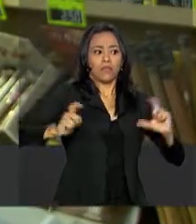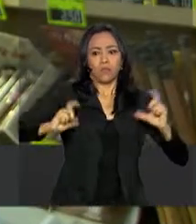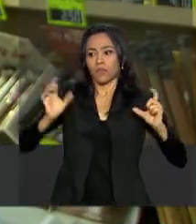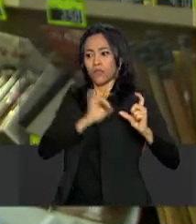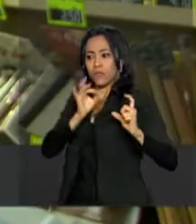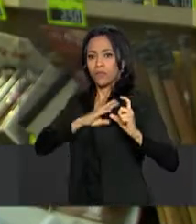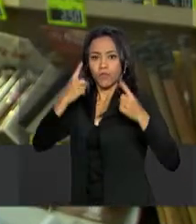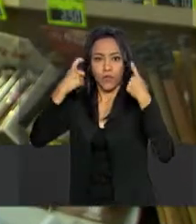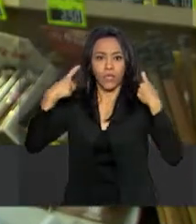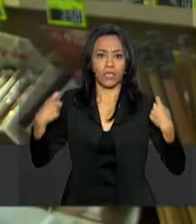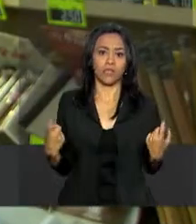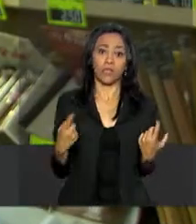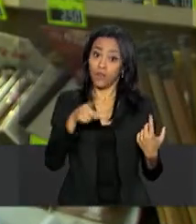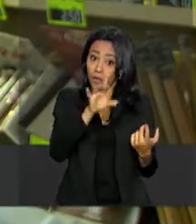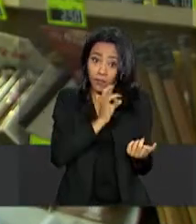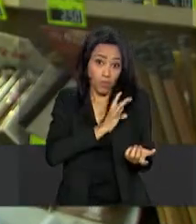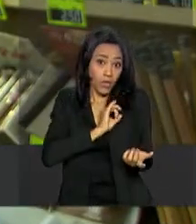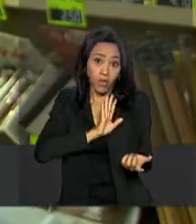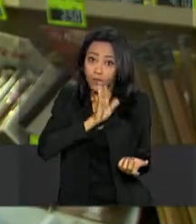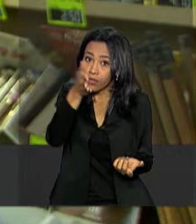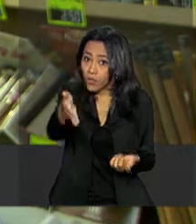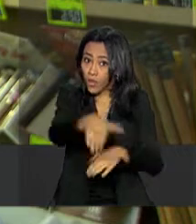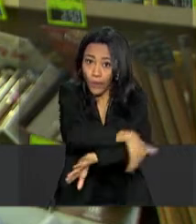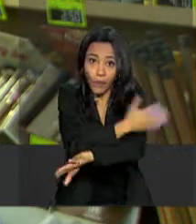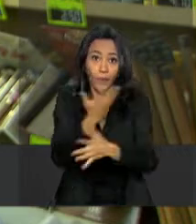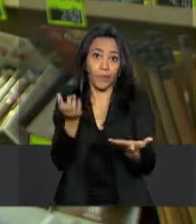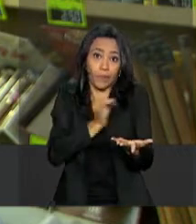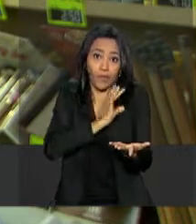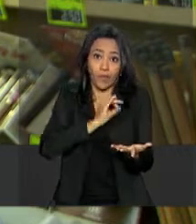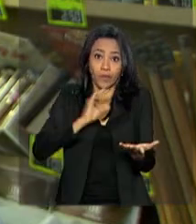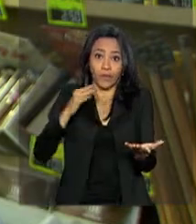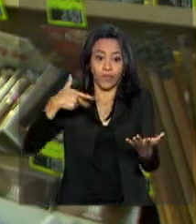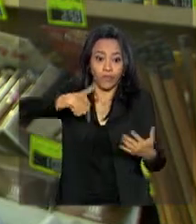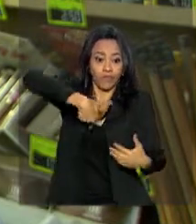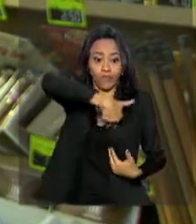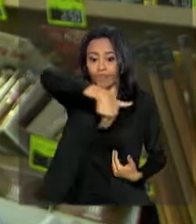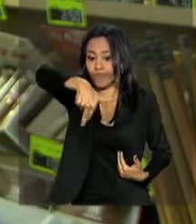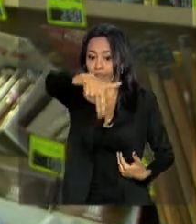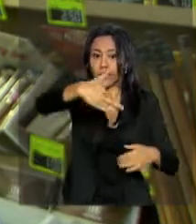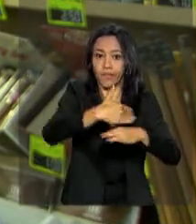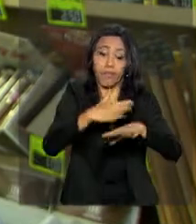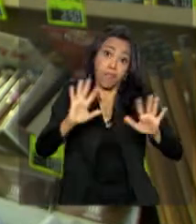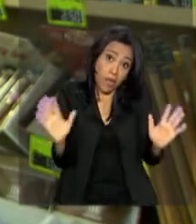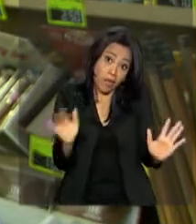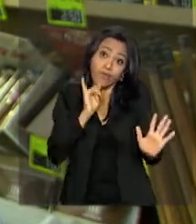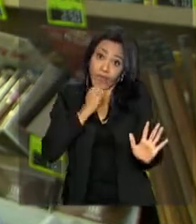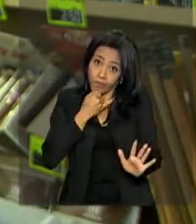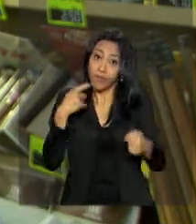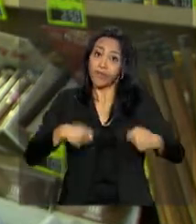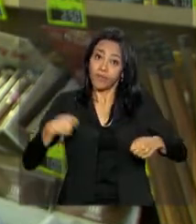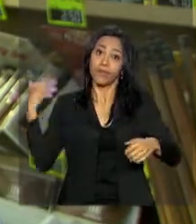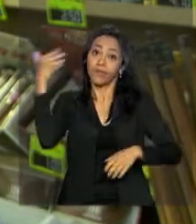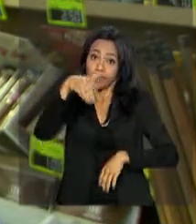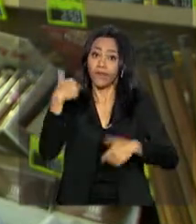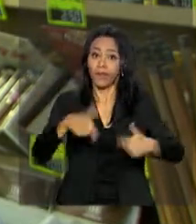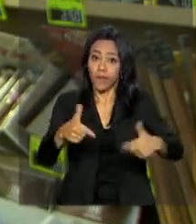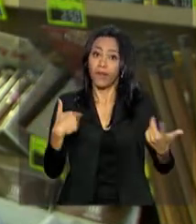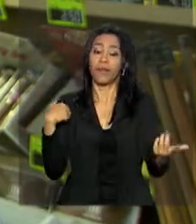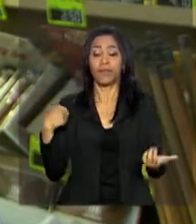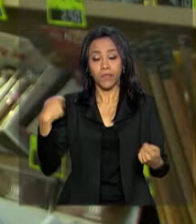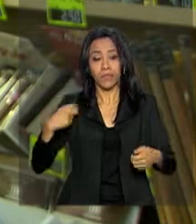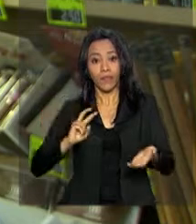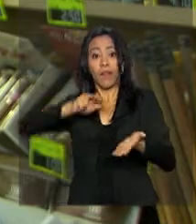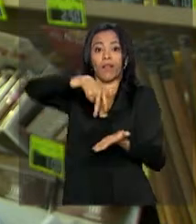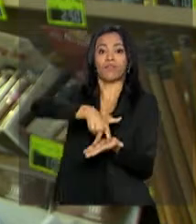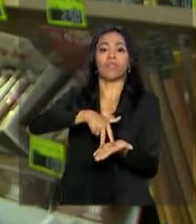ir na rua, com medo de andar pela cidade. Só que, infelizmente, a gente tem que trabalhar, a gente tem que levantar de manhã e vir